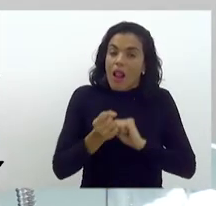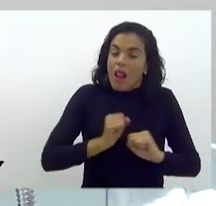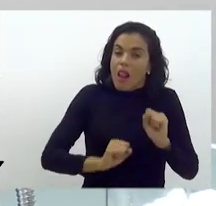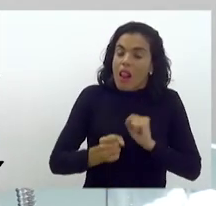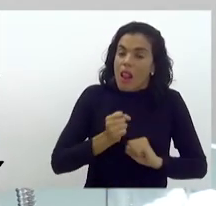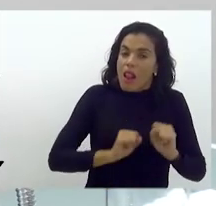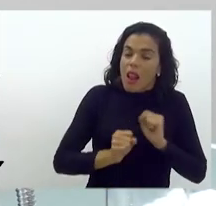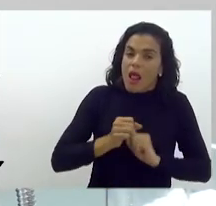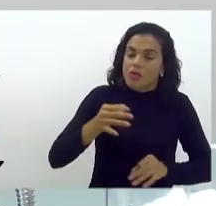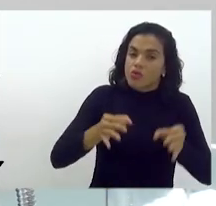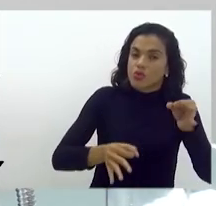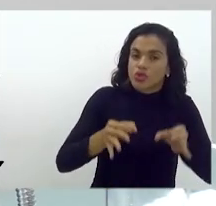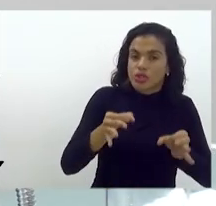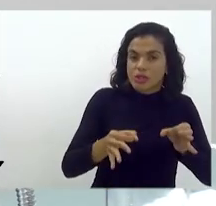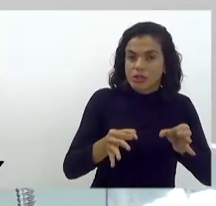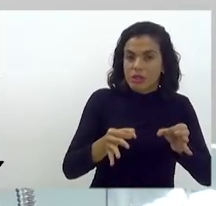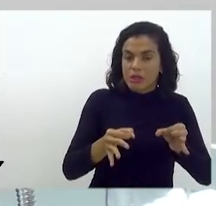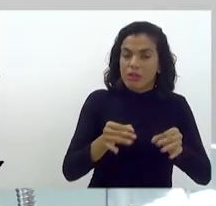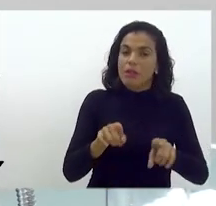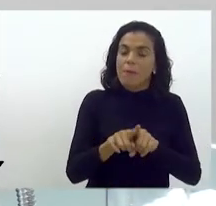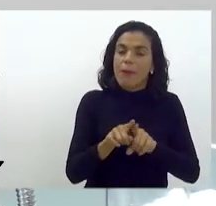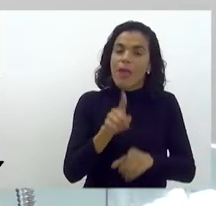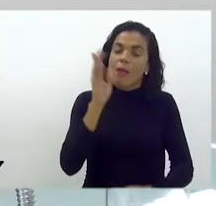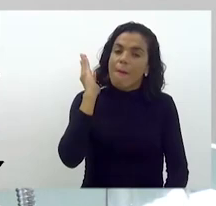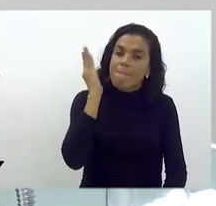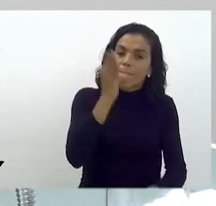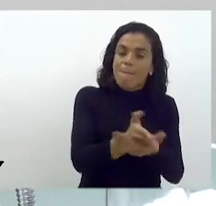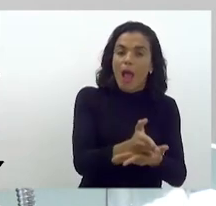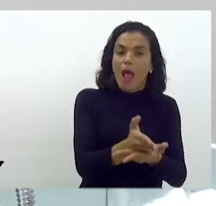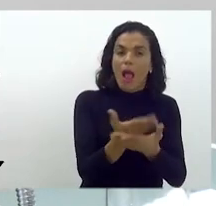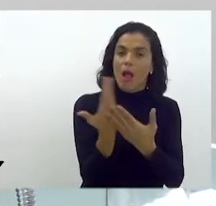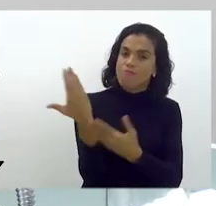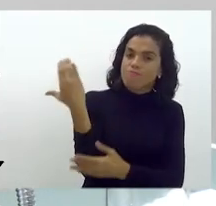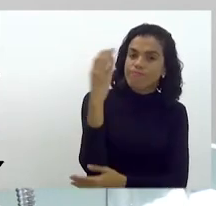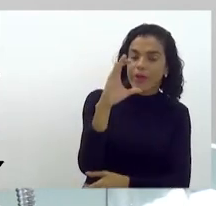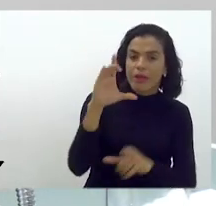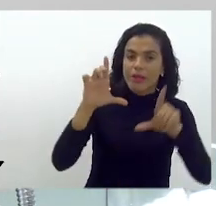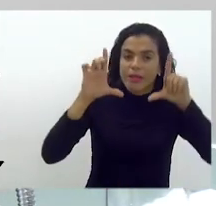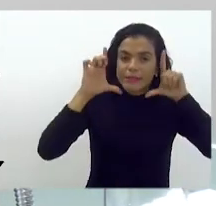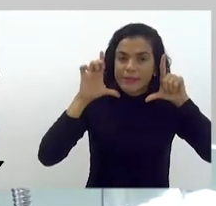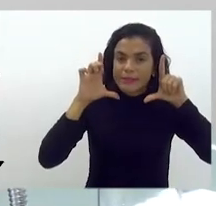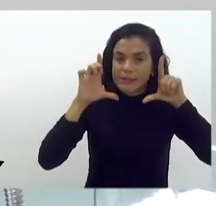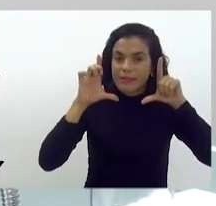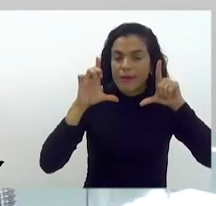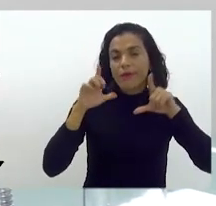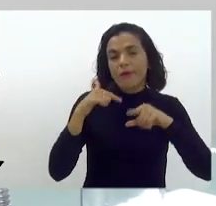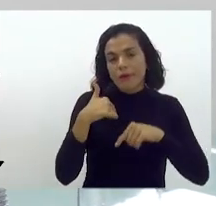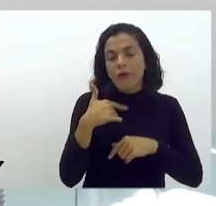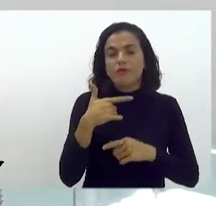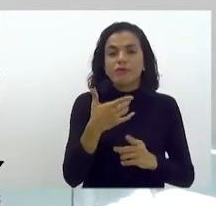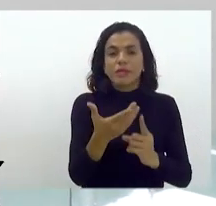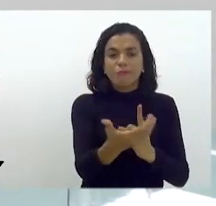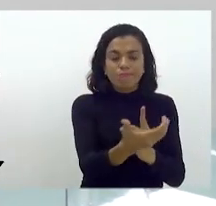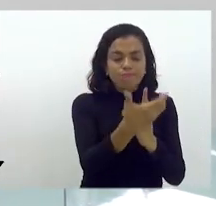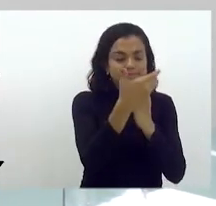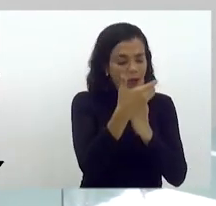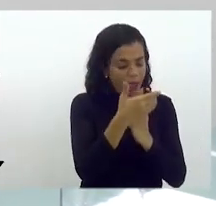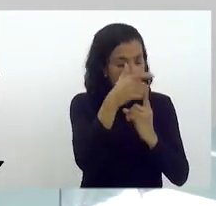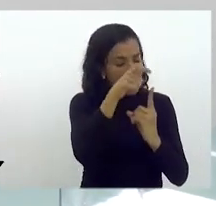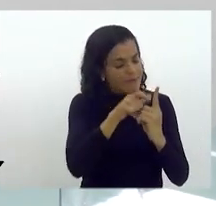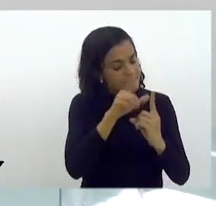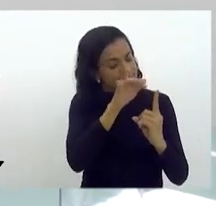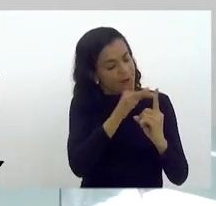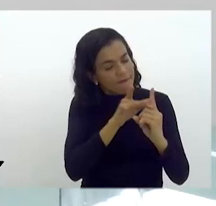tem acessar aquele momento de Exposição e quando você recebe essa Vítima você quer fazer